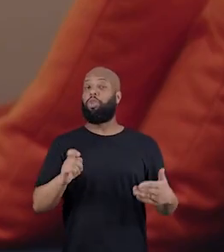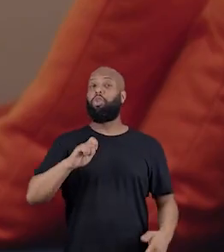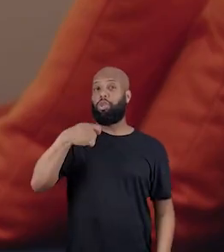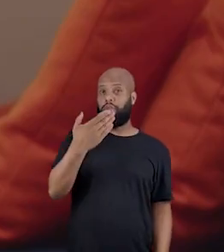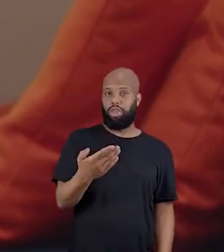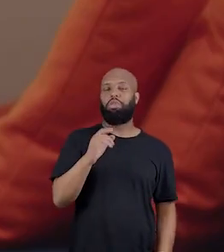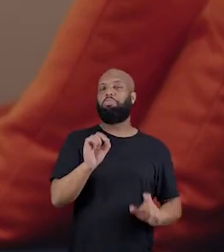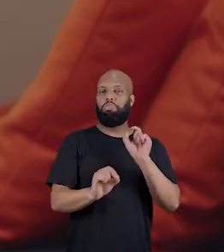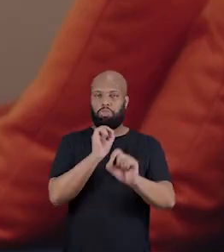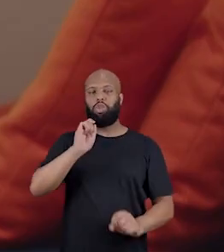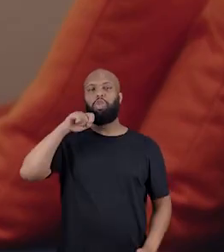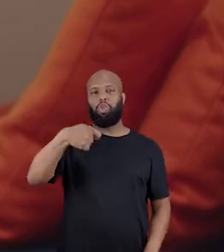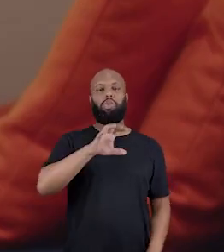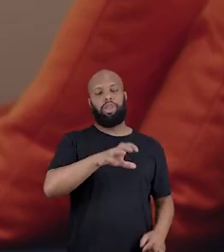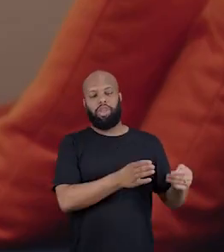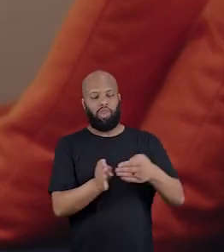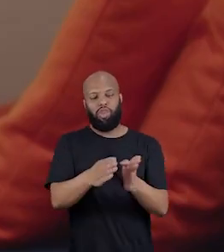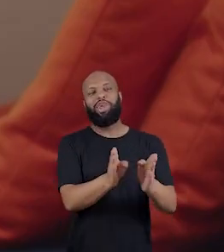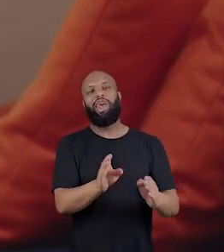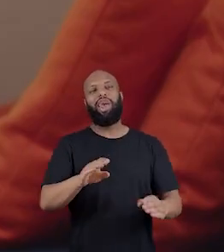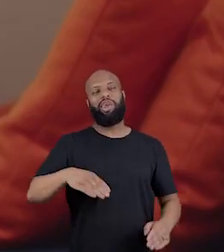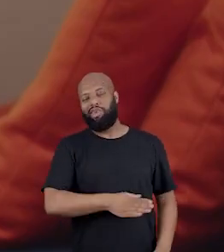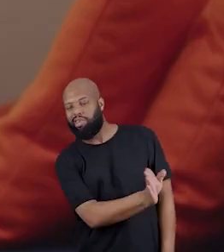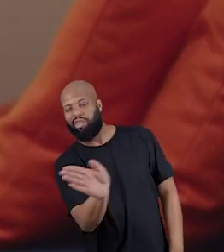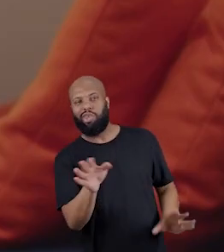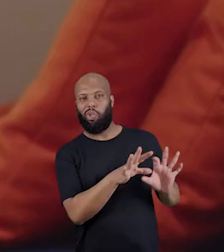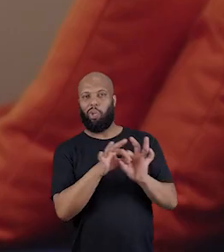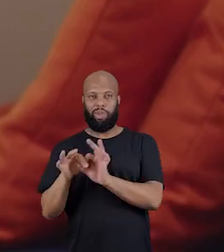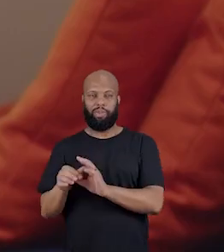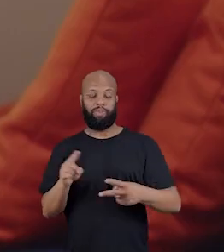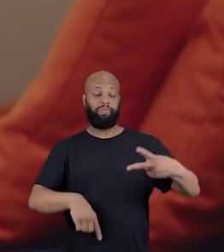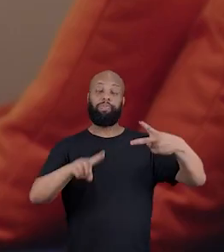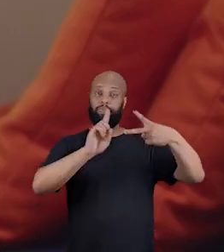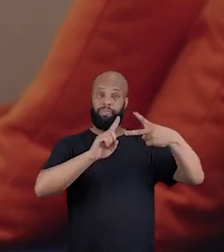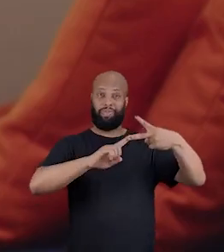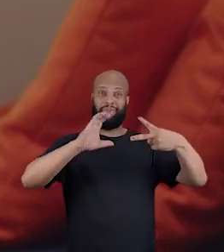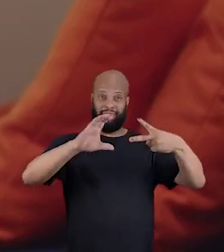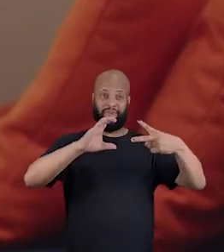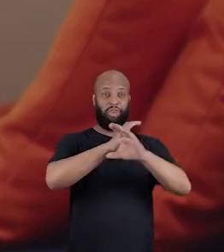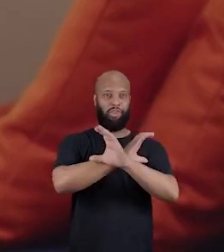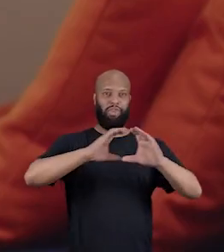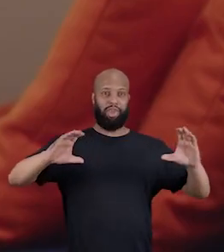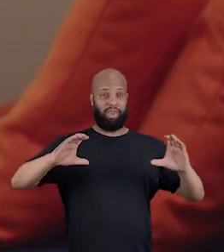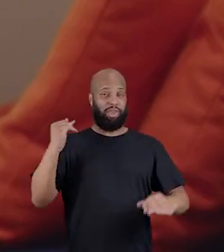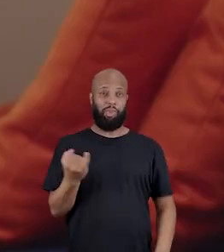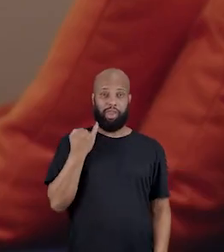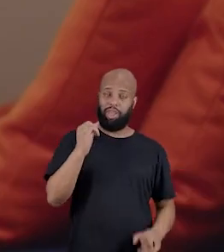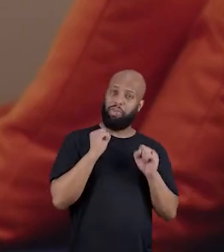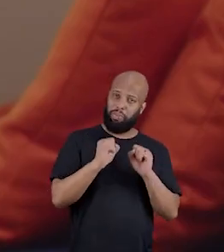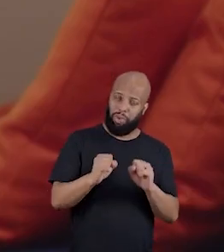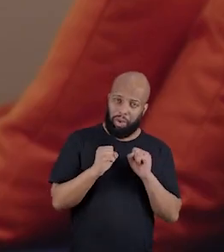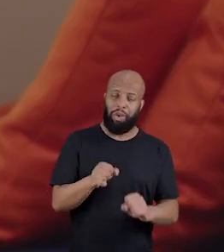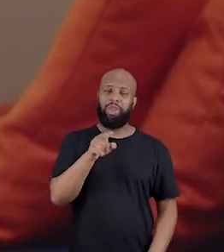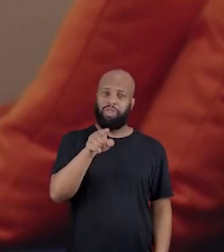Então, quando a gente fala de contorno, a gente está falando um pouco dessa direção, desse contexto. Quando a gente fala de confiança, eu acho que é um elemento primordial, porque você pode